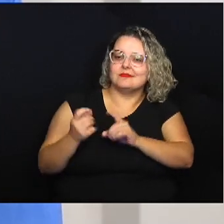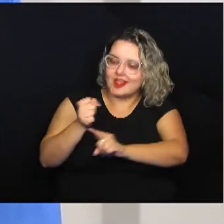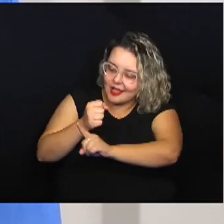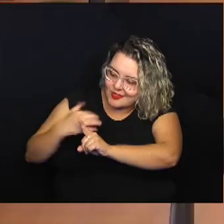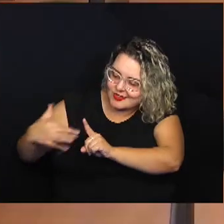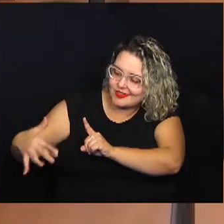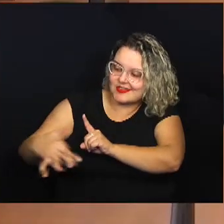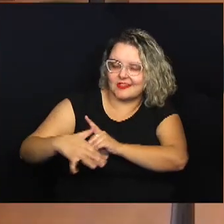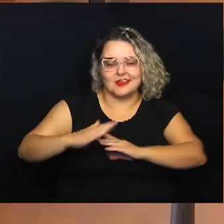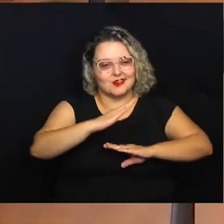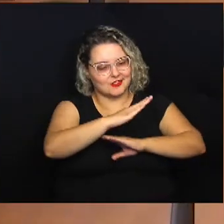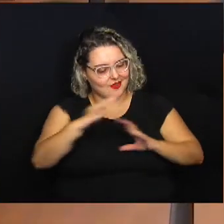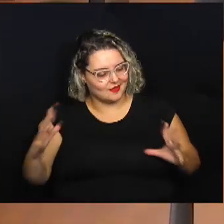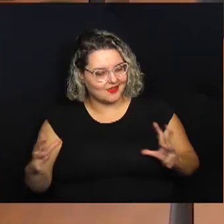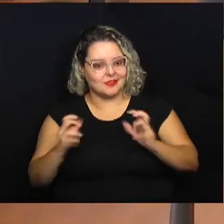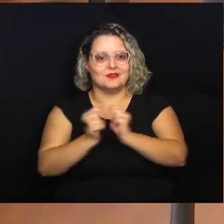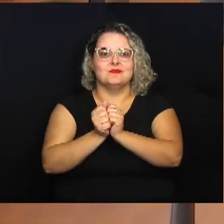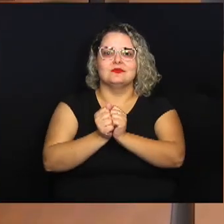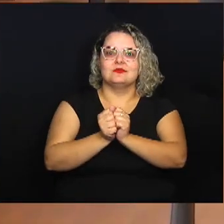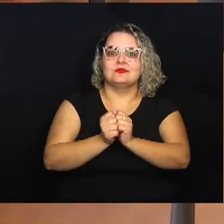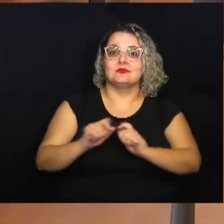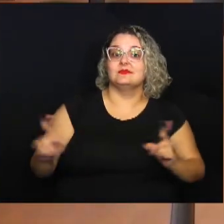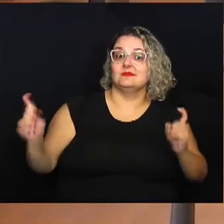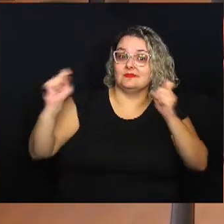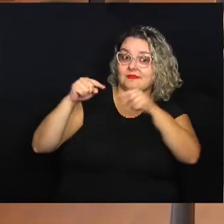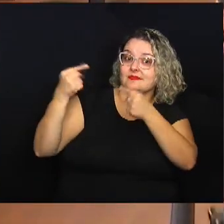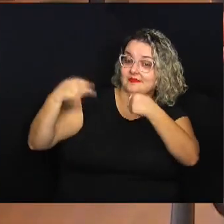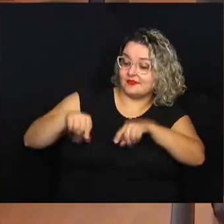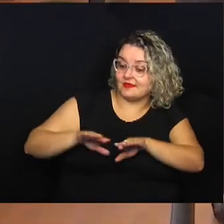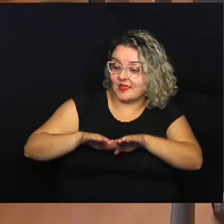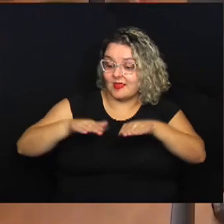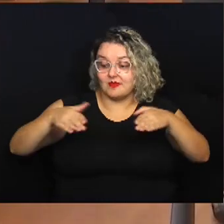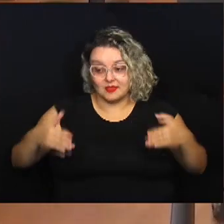da sociedade. E os desafios da mesa diretora no biênio